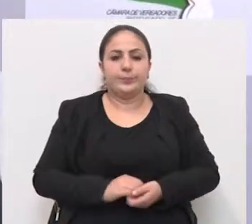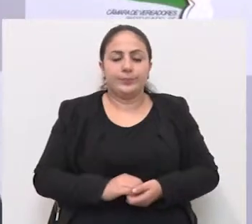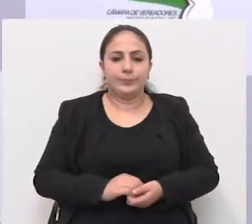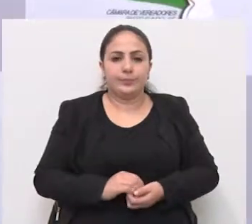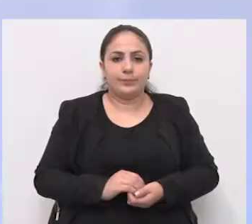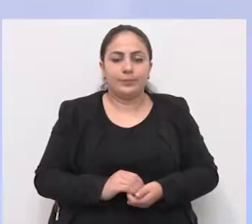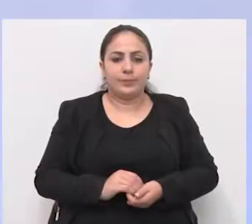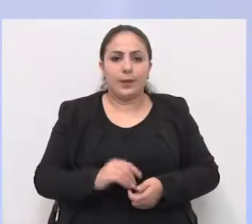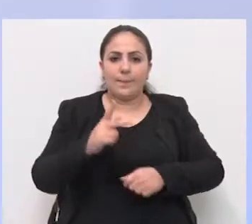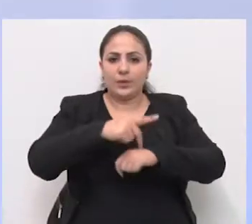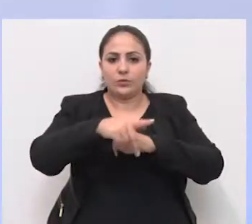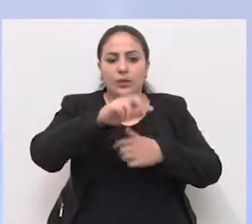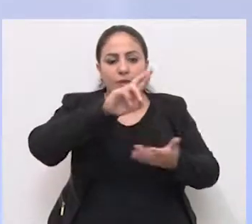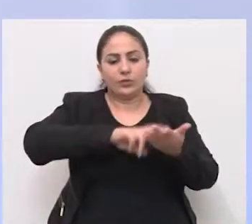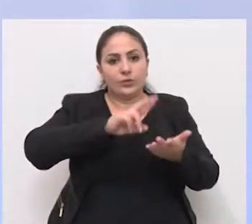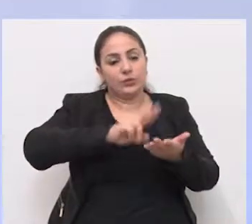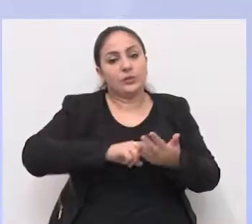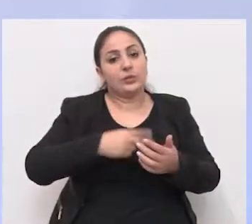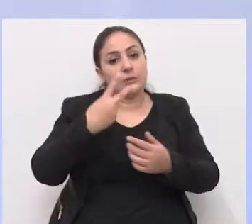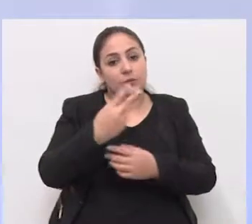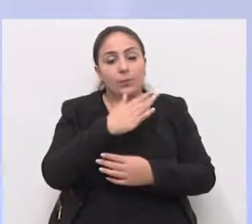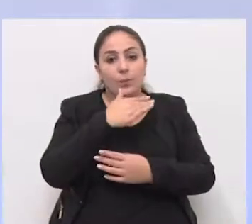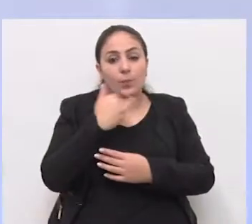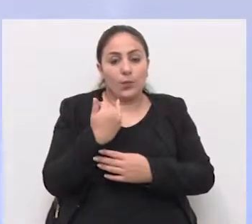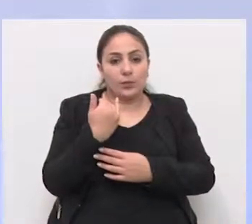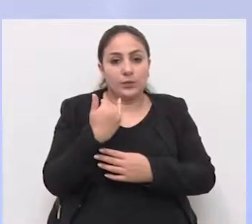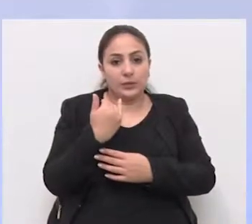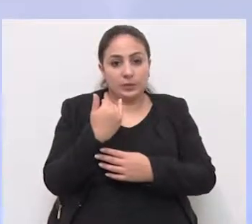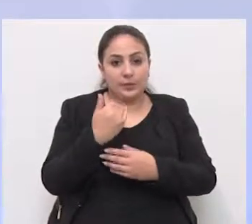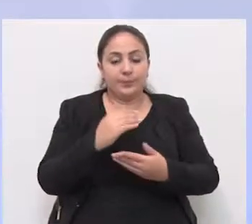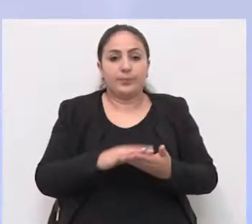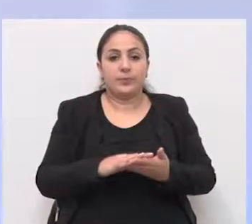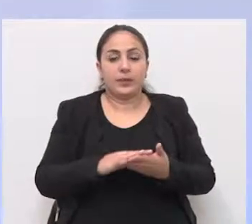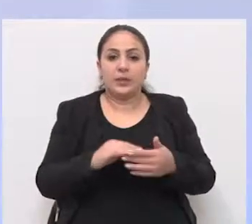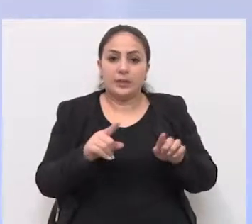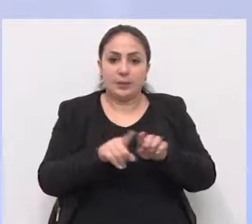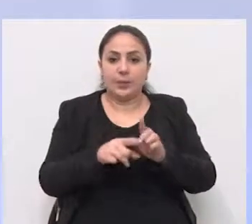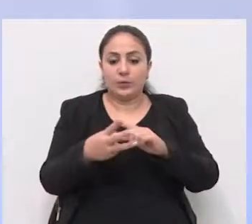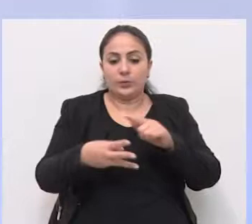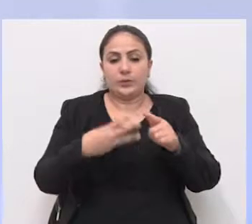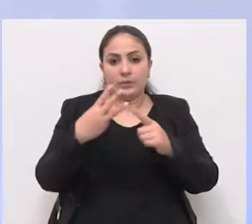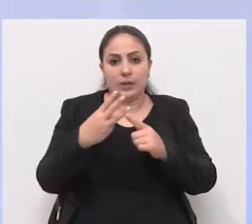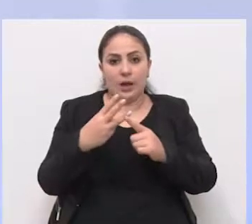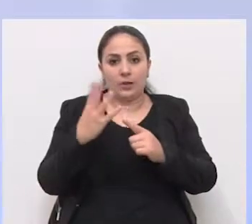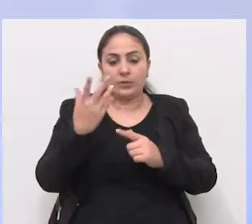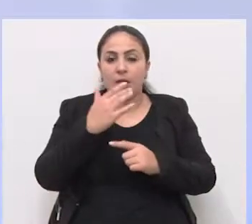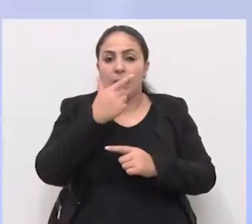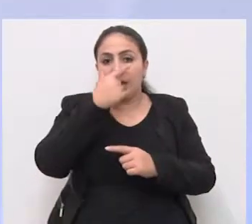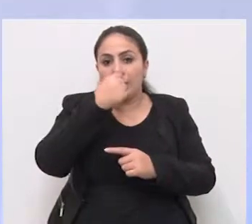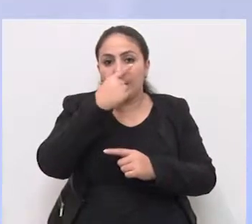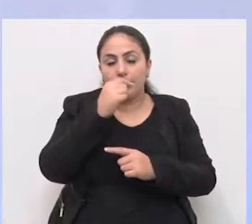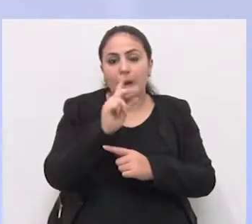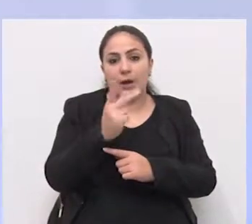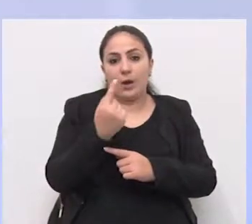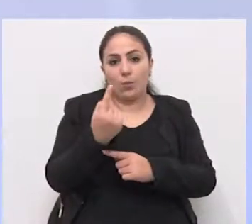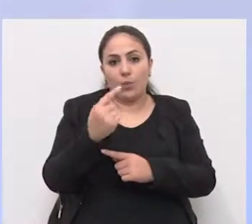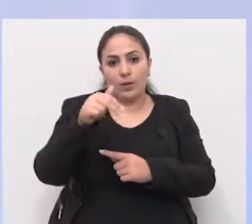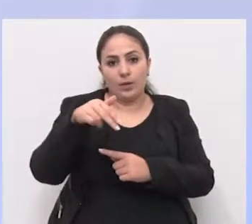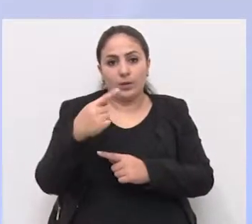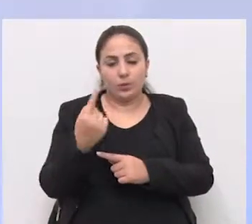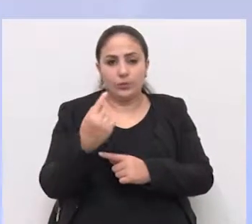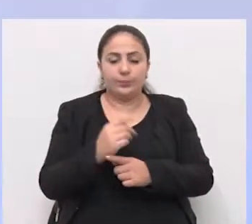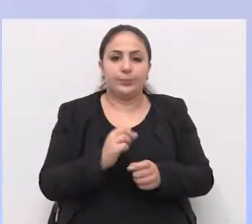os condutores. Passo Fundo registrou o 2º óbito e também o 3º caso de gripe H1N1